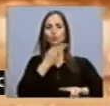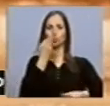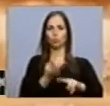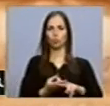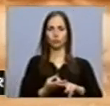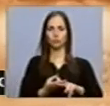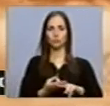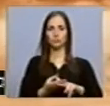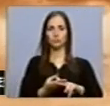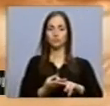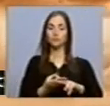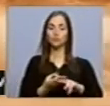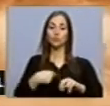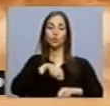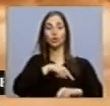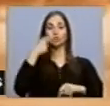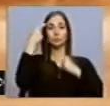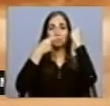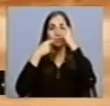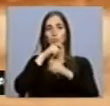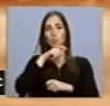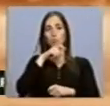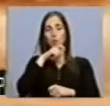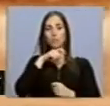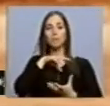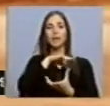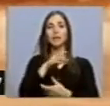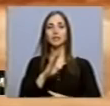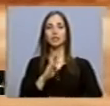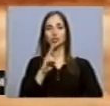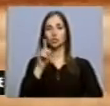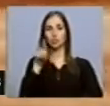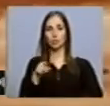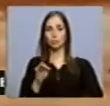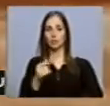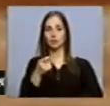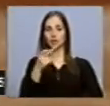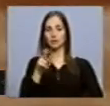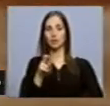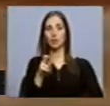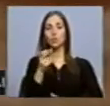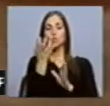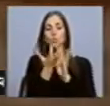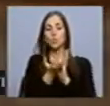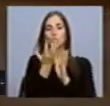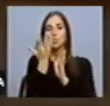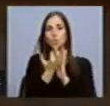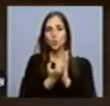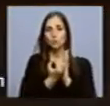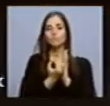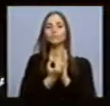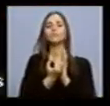estava previsto, daquilo que pensávamos que poderia existir em Júpiter. E é um campo magnético, é também outra revelação da Juno,